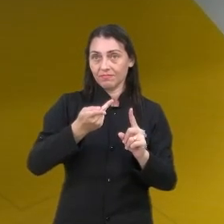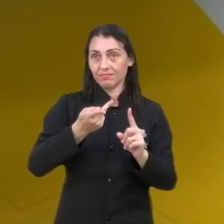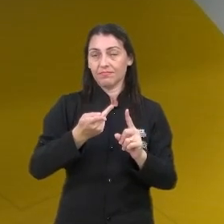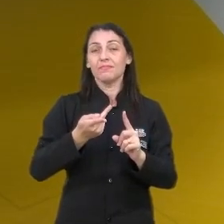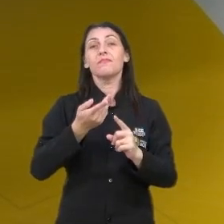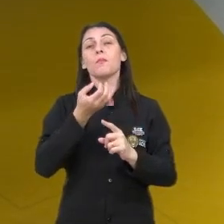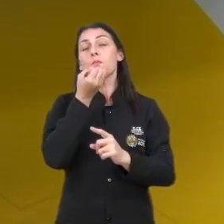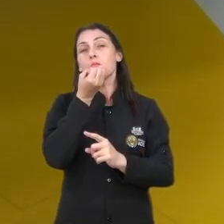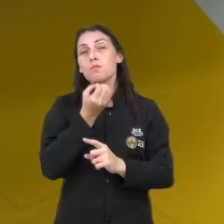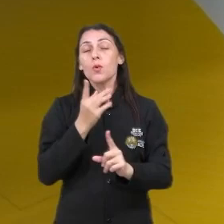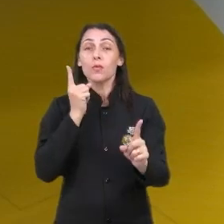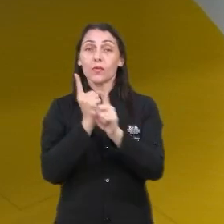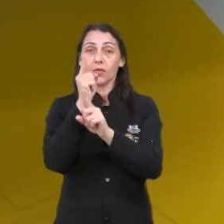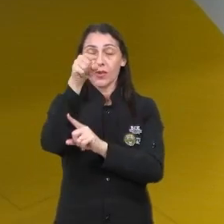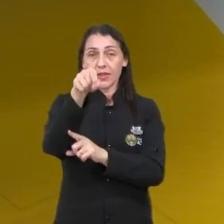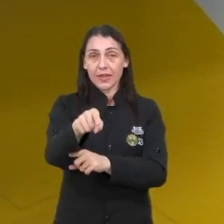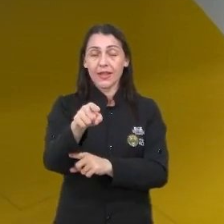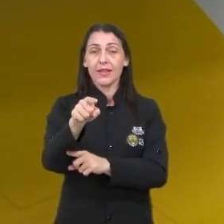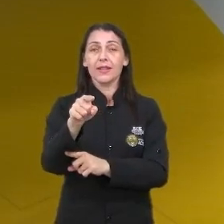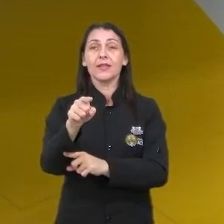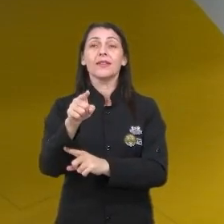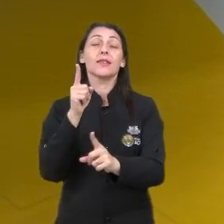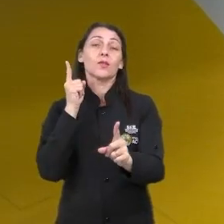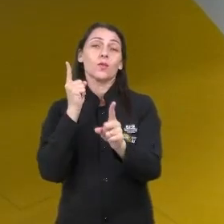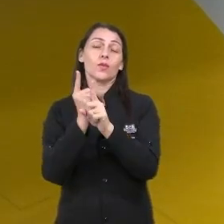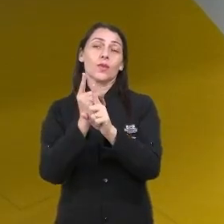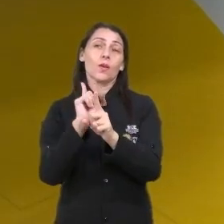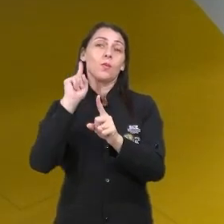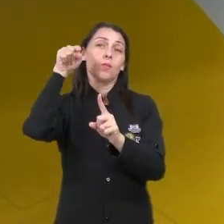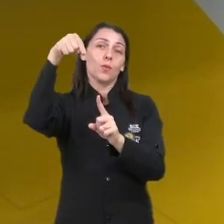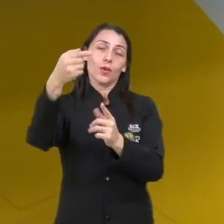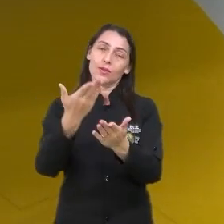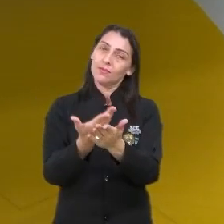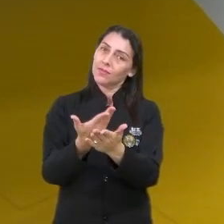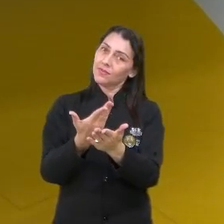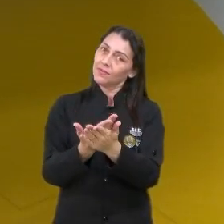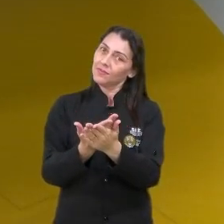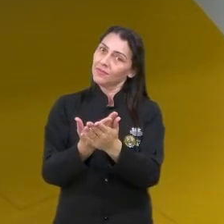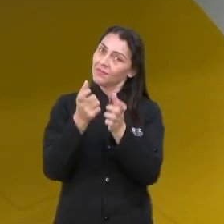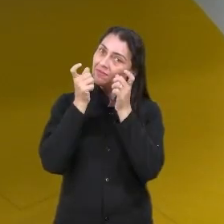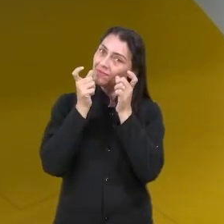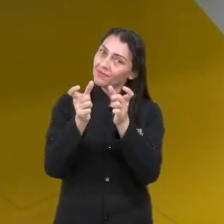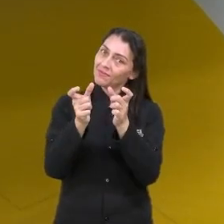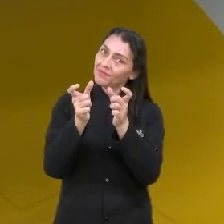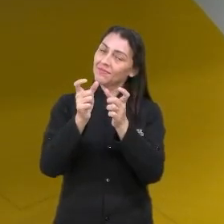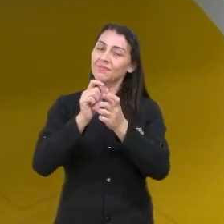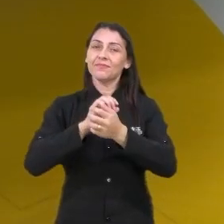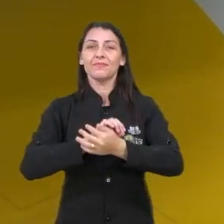Foi muito bom estar com você e a gente se encontra numa próxima aula. Fica ligado!